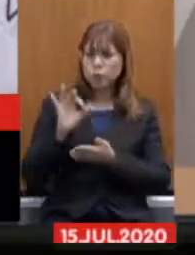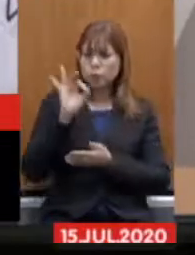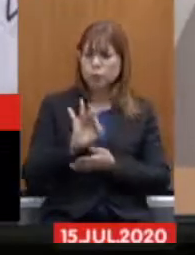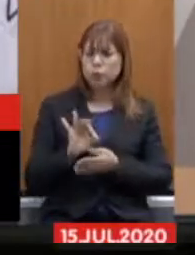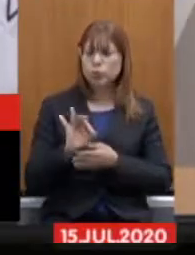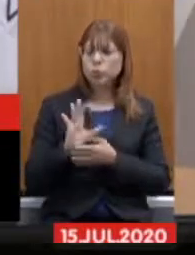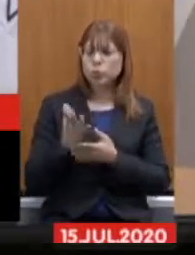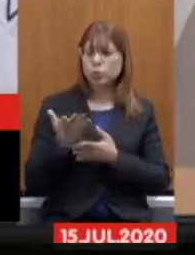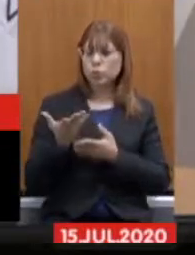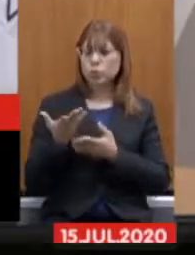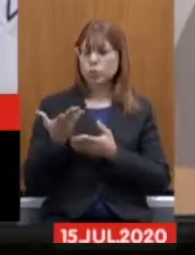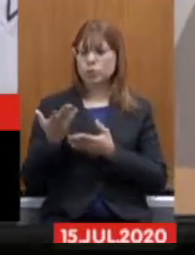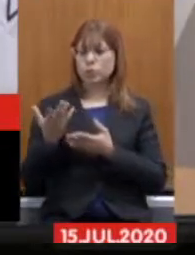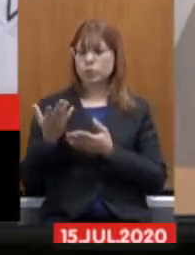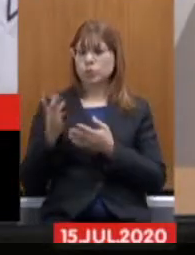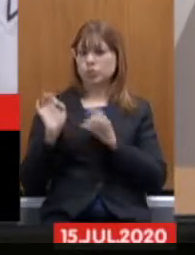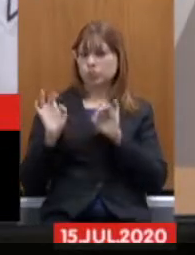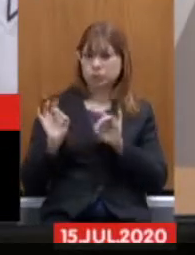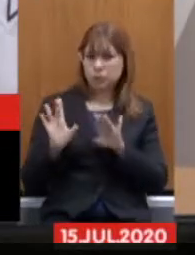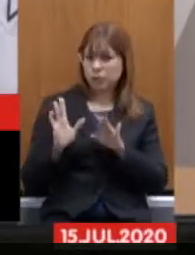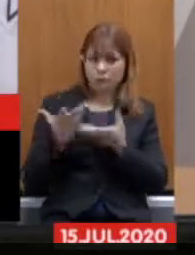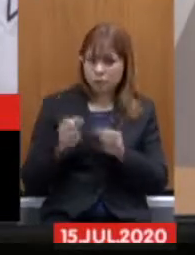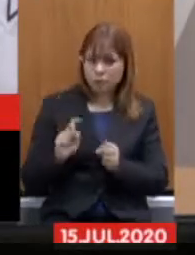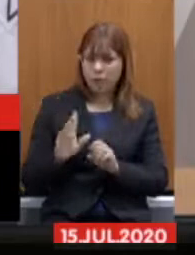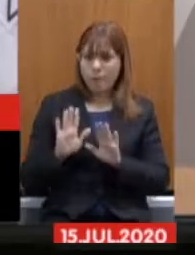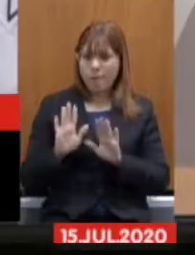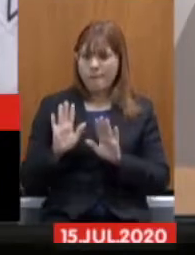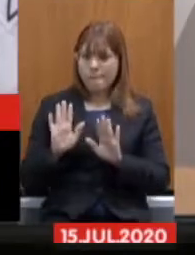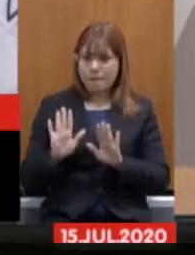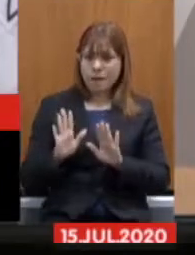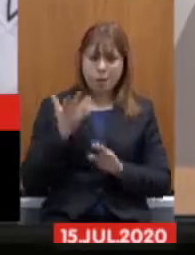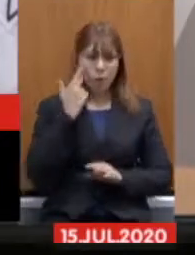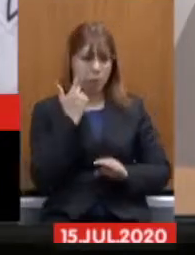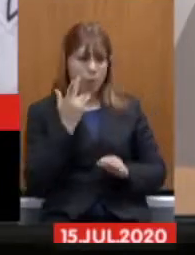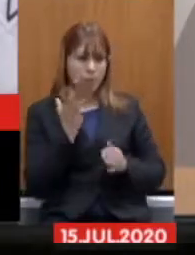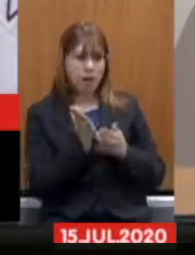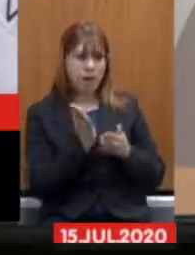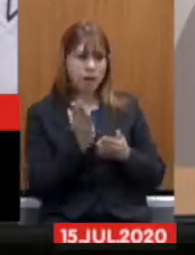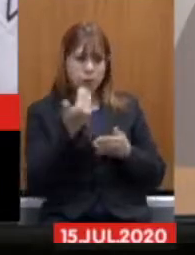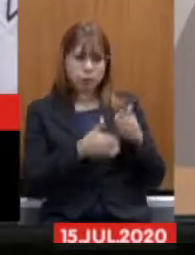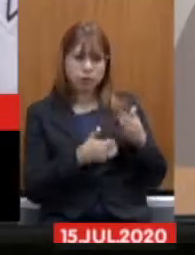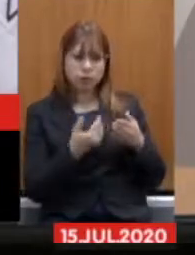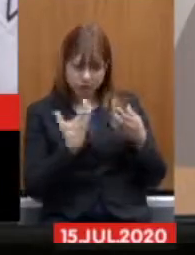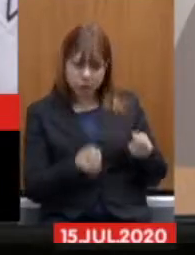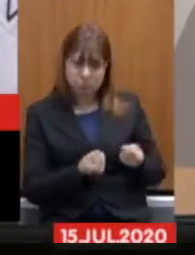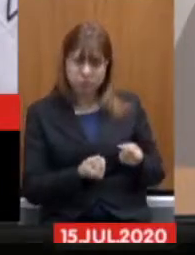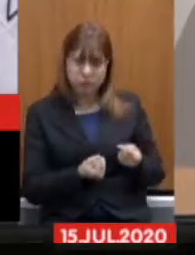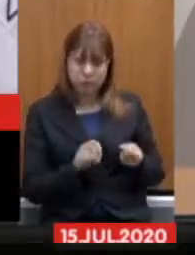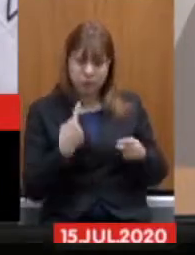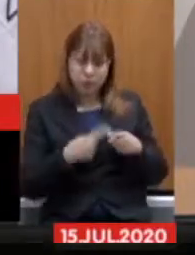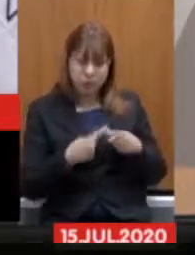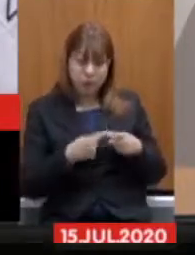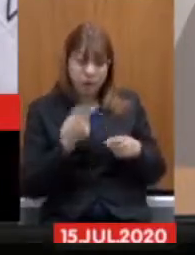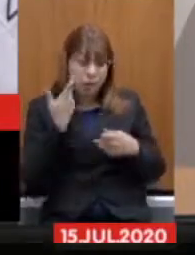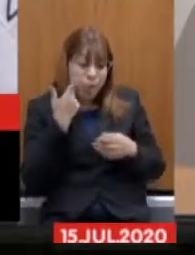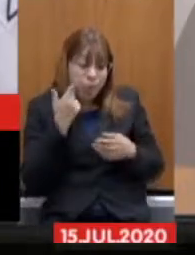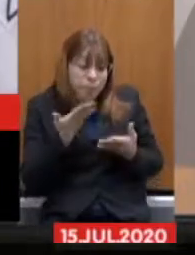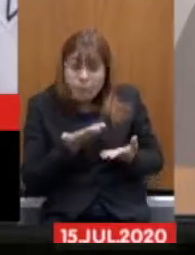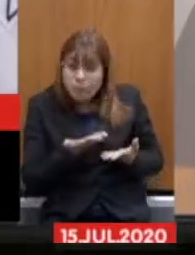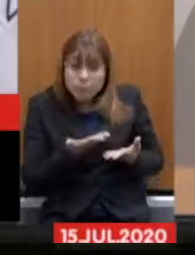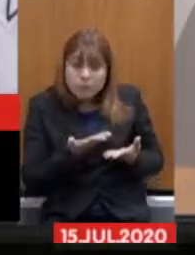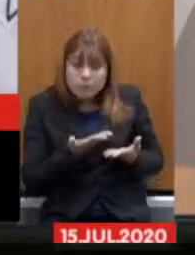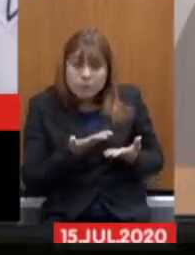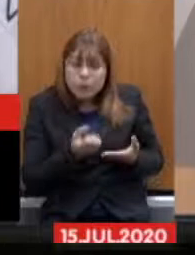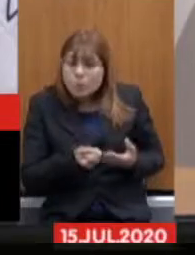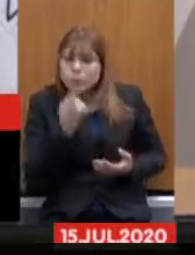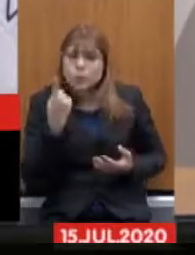ordinária não tá ok ordinária porque a liga extraordinária é é tão absurda aonde